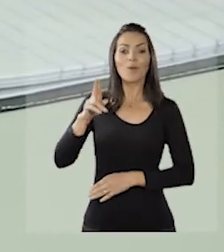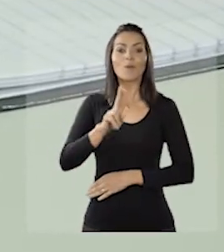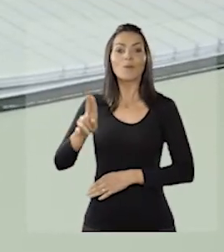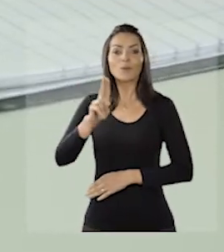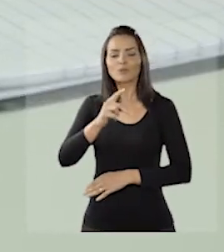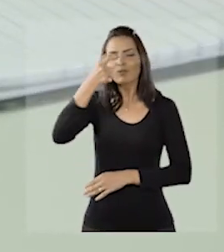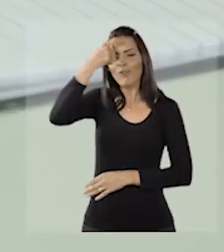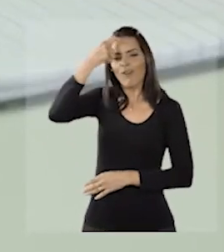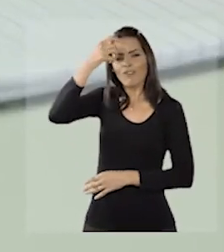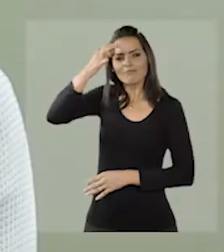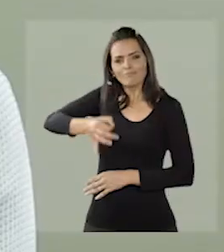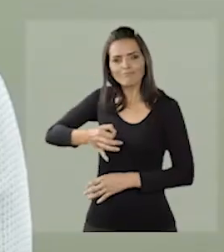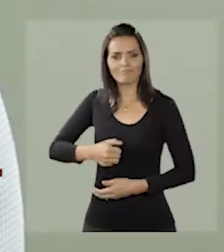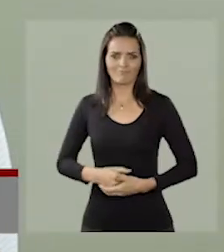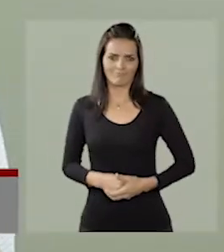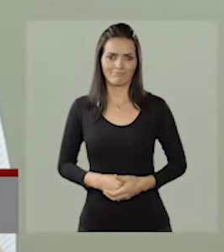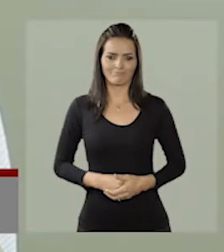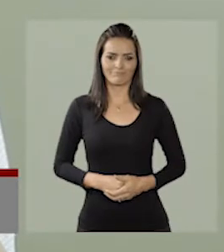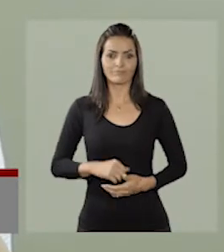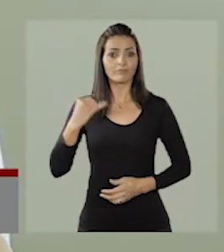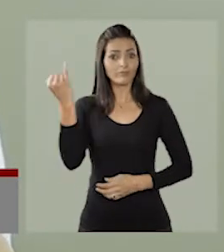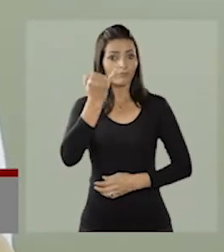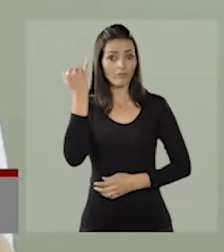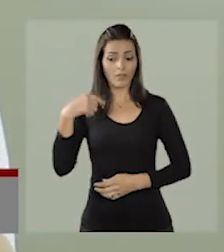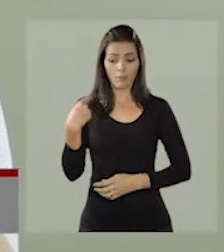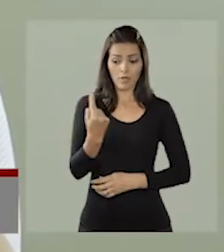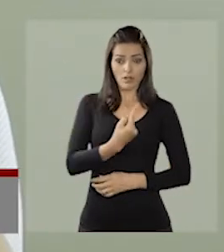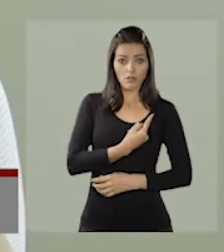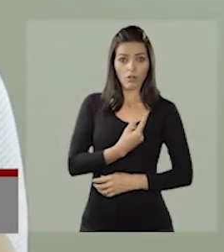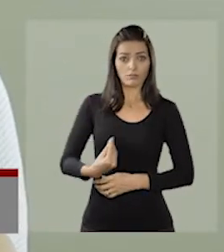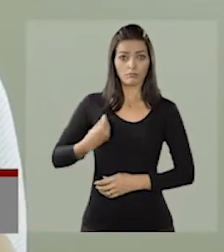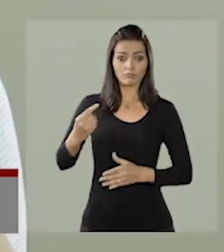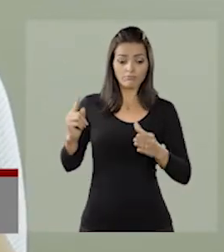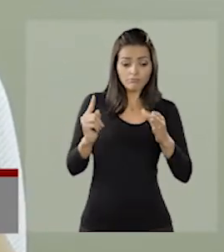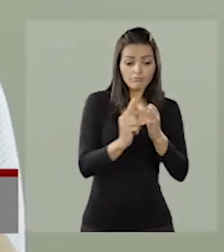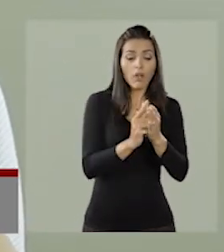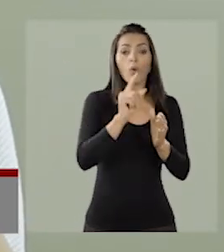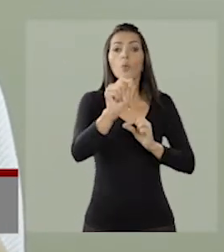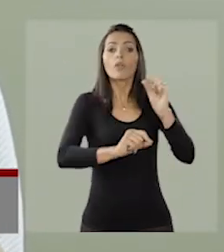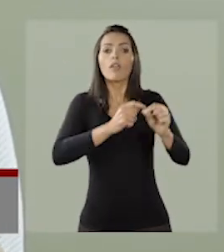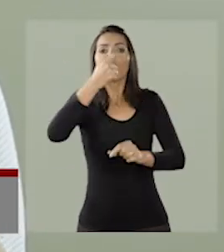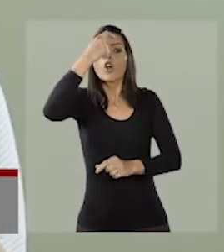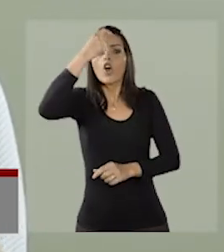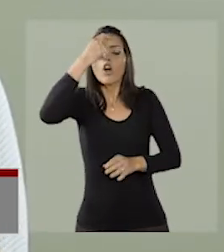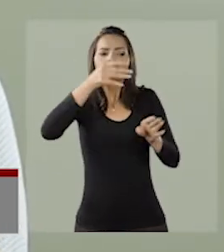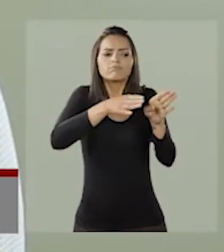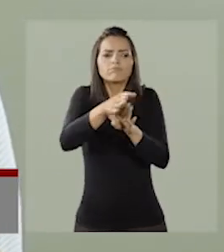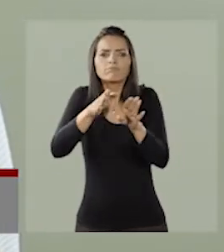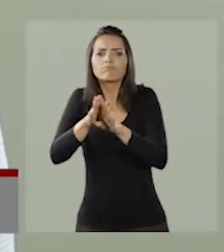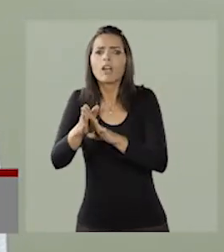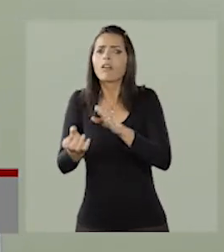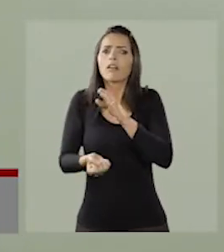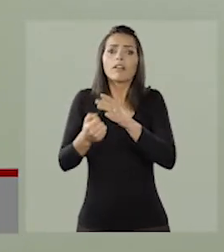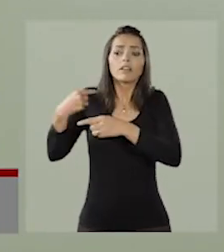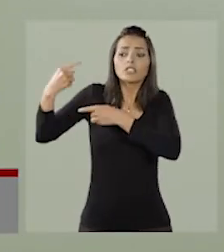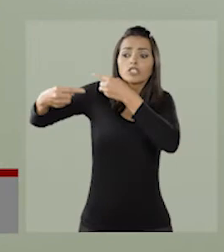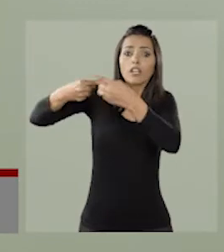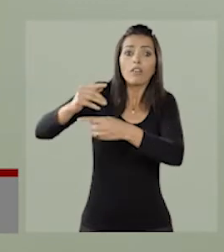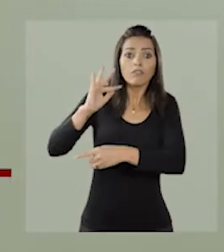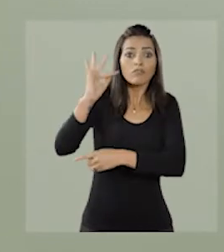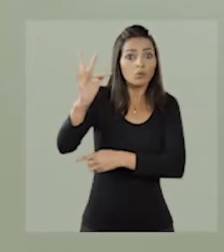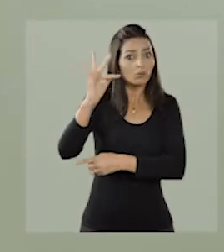consumo consciente. É muito importante para os funcionários estarem inseridos no processo de conscientização sobre gerações